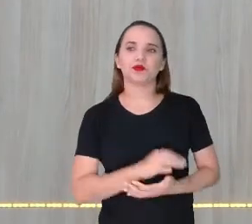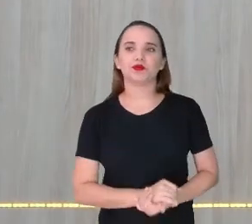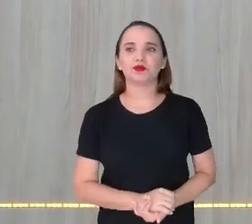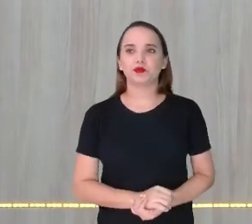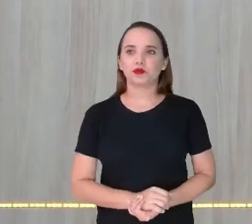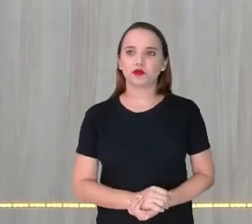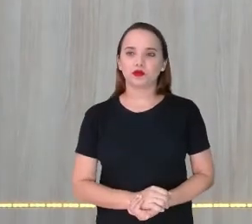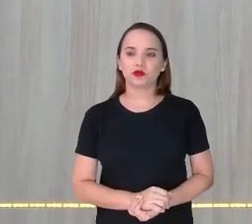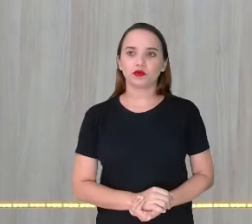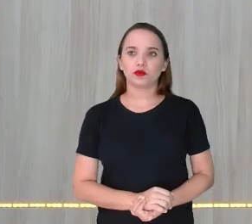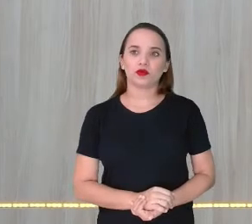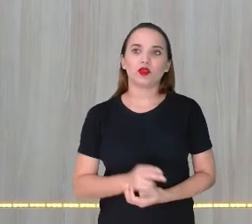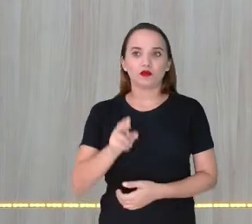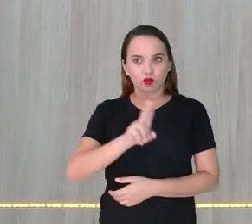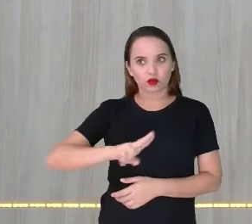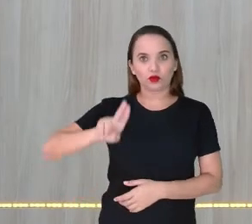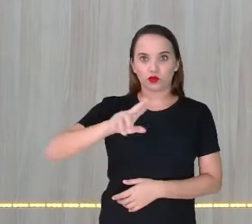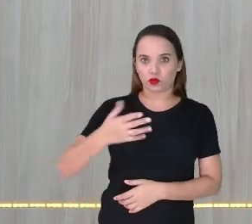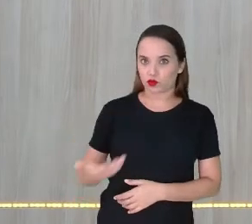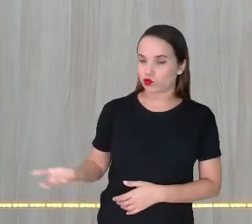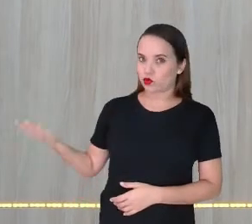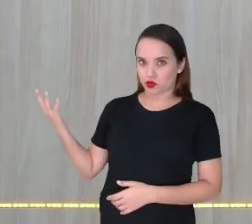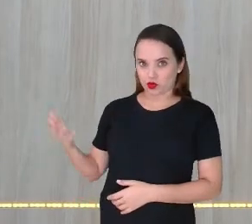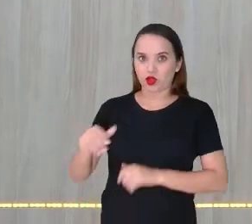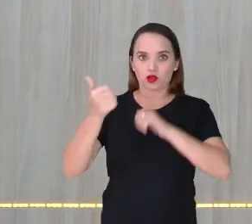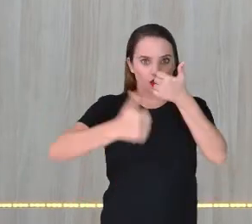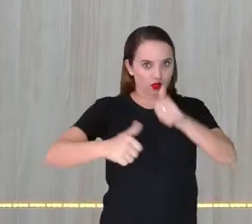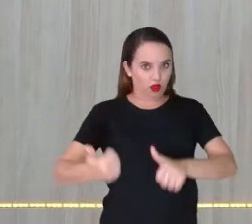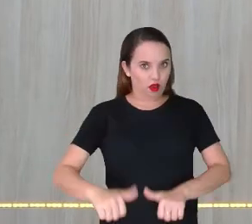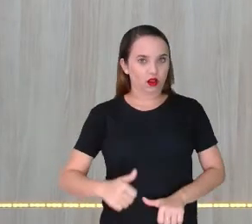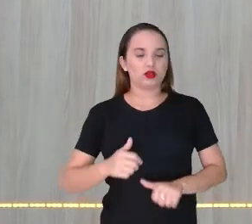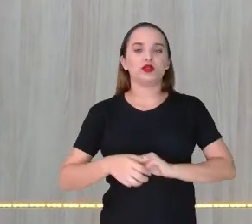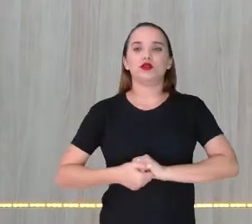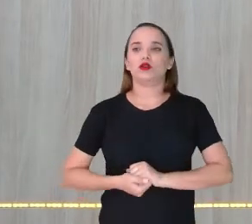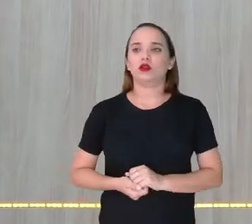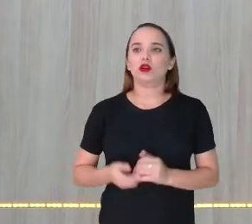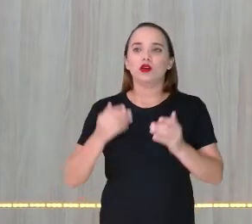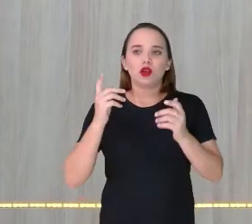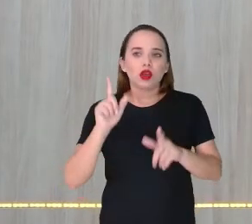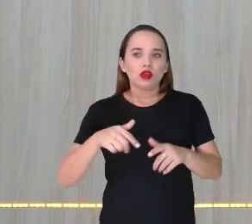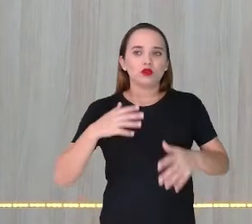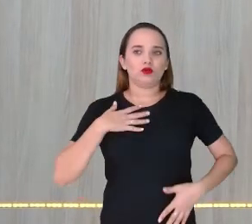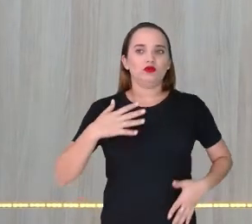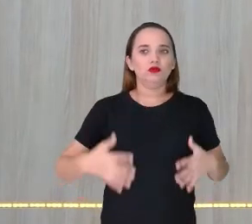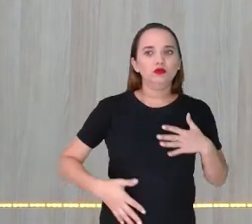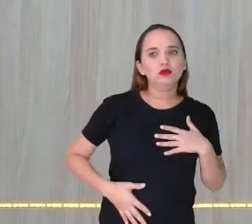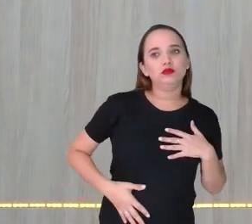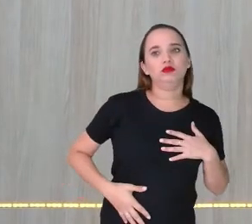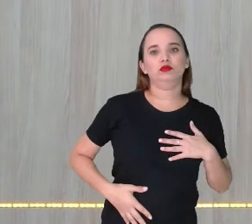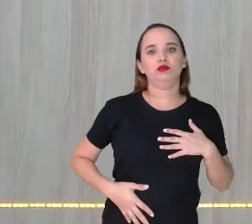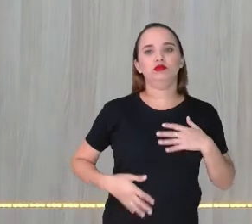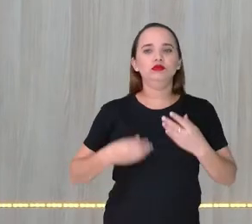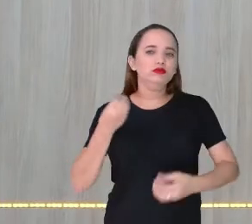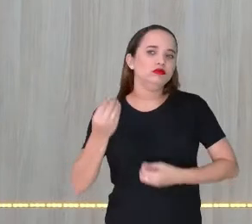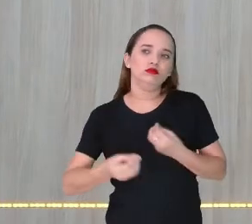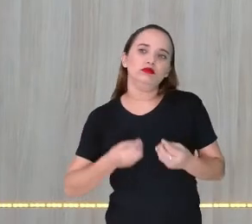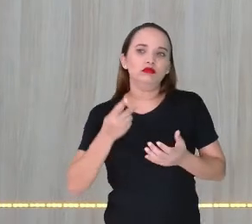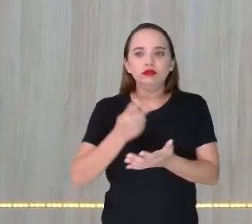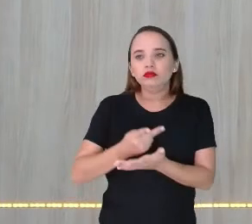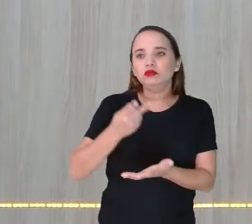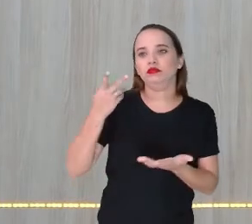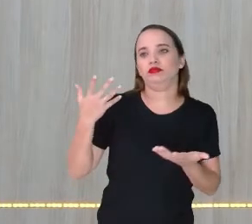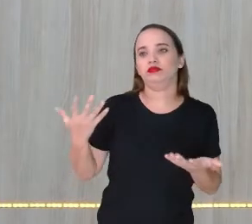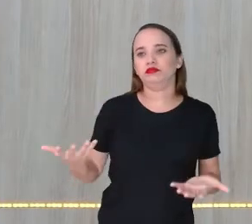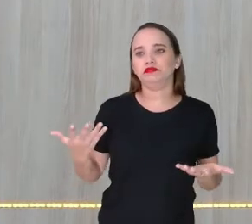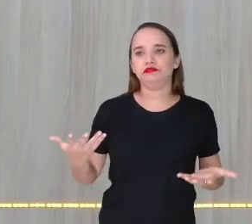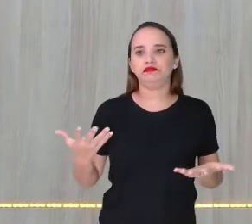Então, através disso, através dessa análise que ele começou a fazer dos corpos, né? Como é que os corpos funcionam, como